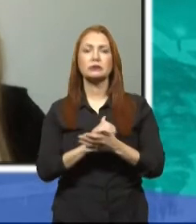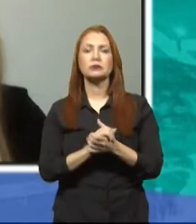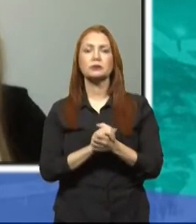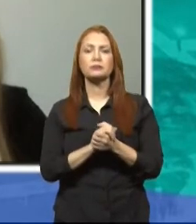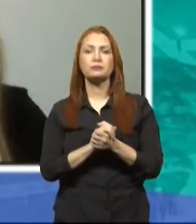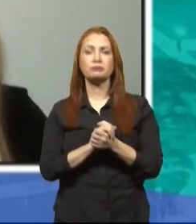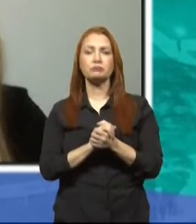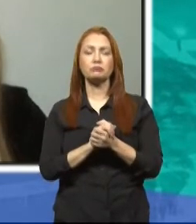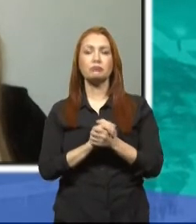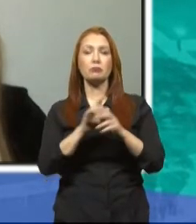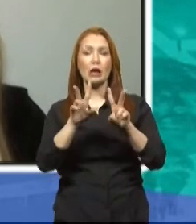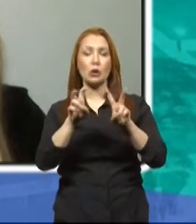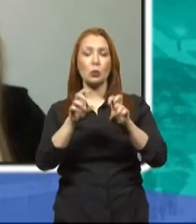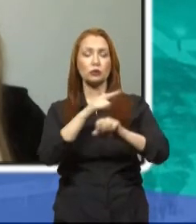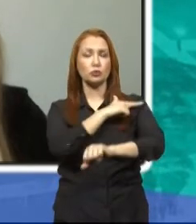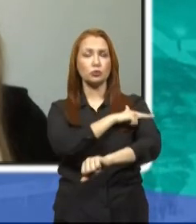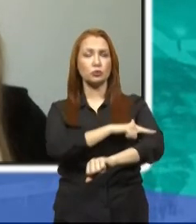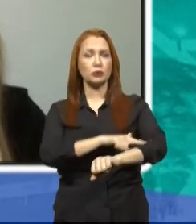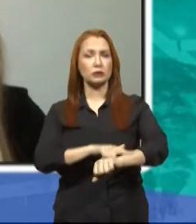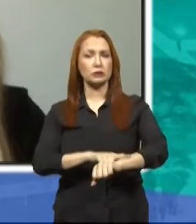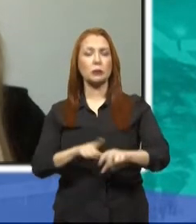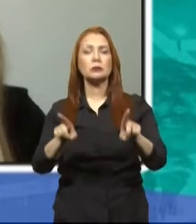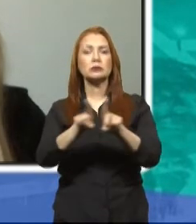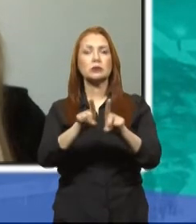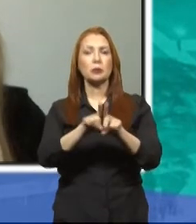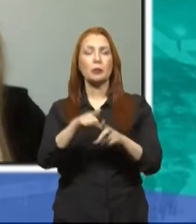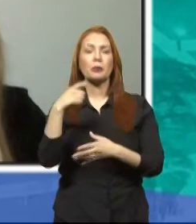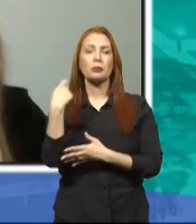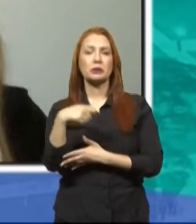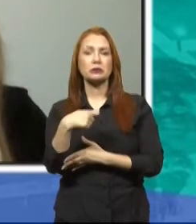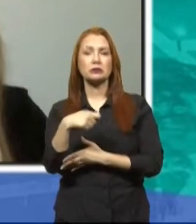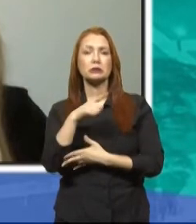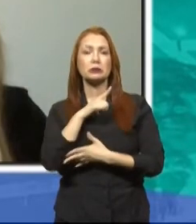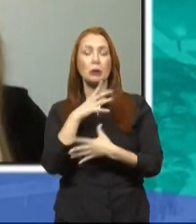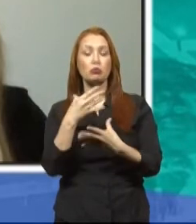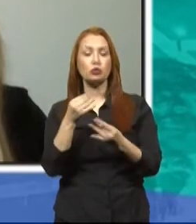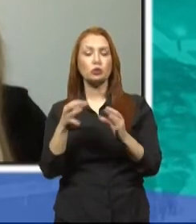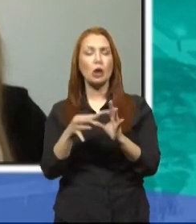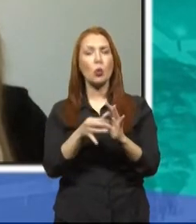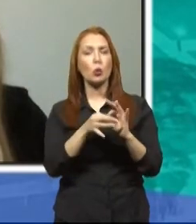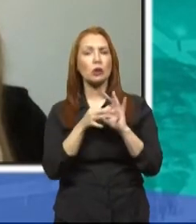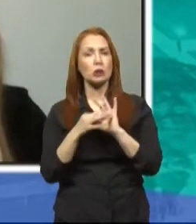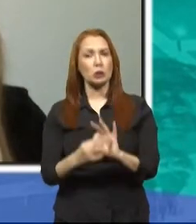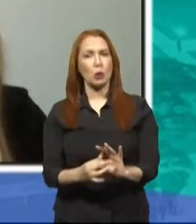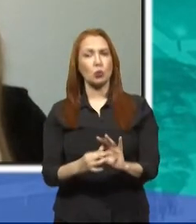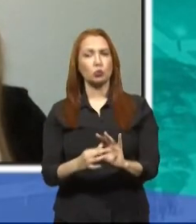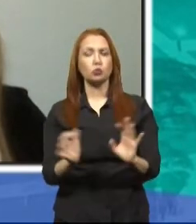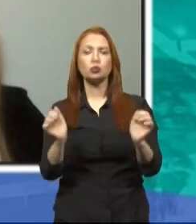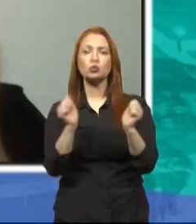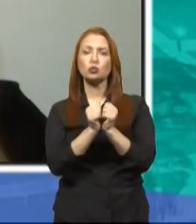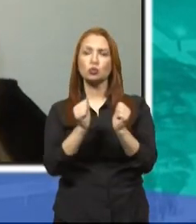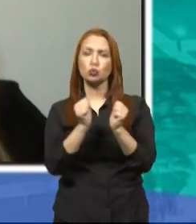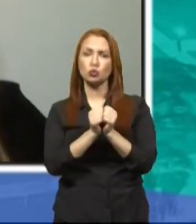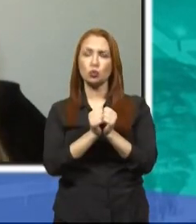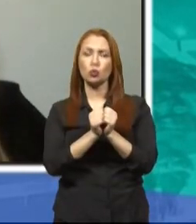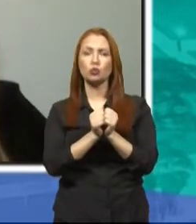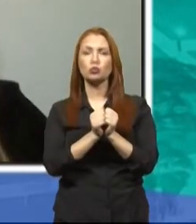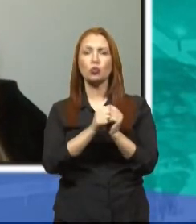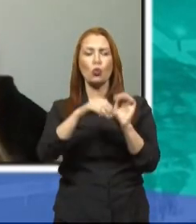parte educacional aí tem que estar bastante unida, né, junto com esses programas todos